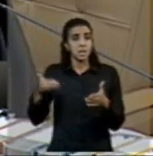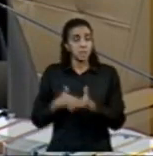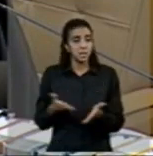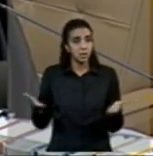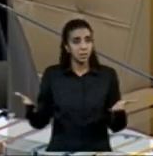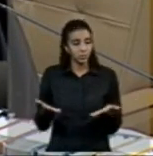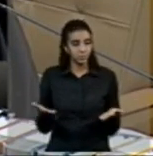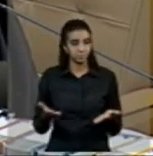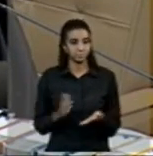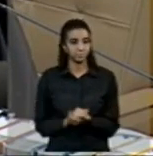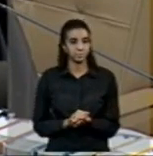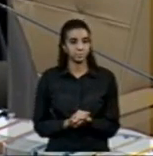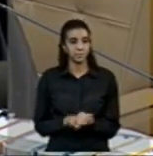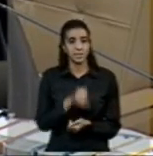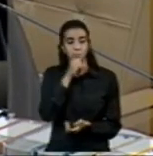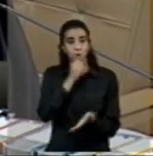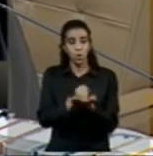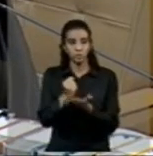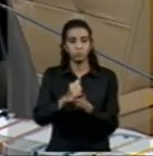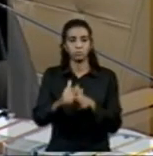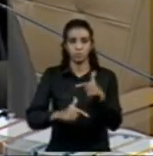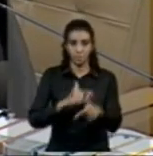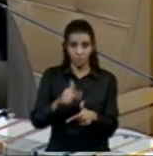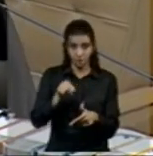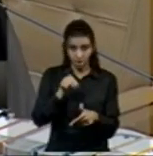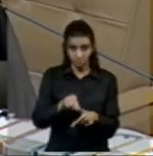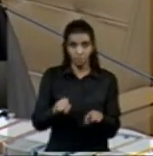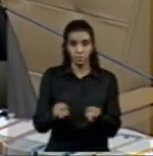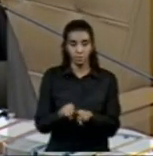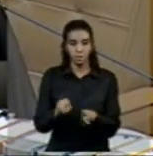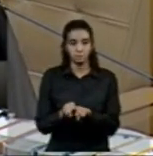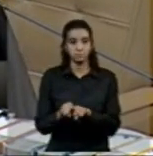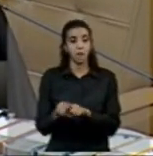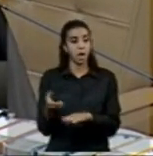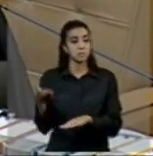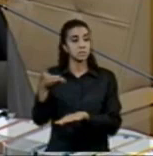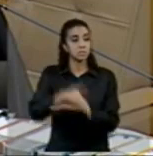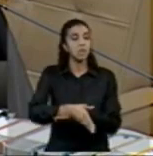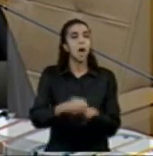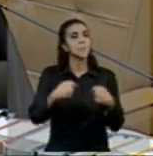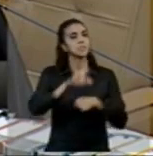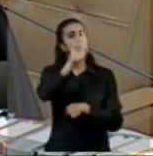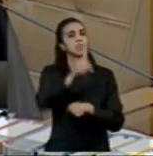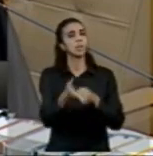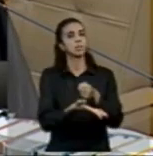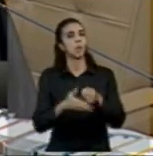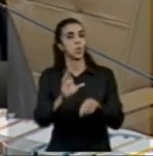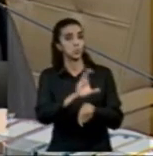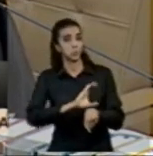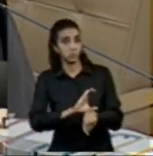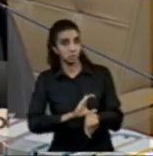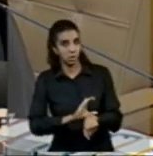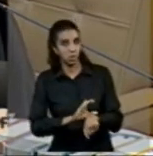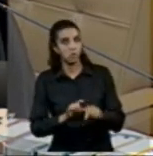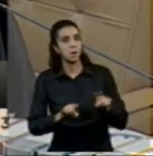ao prestigiar o contrato de trabalho e sua condição de porta de acesso aos direitos constitucionais trabalhistas, converge com o teor dos